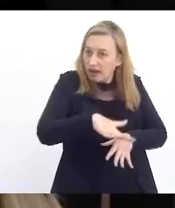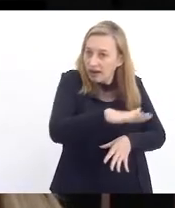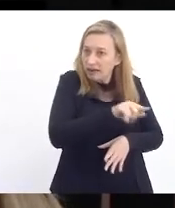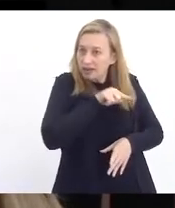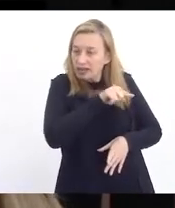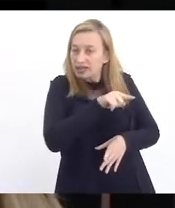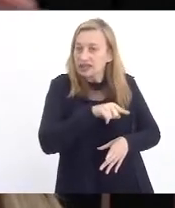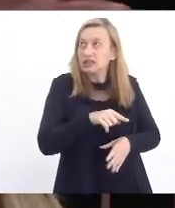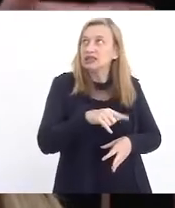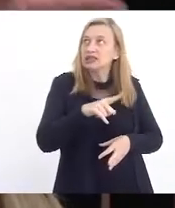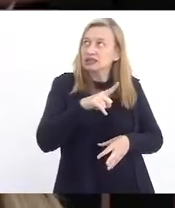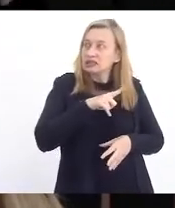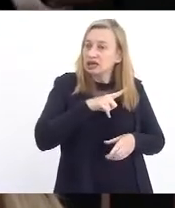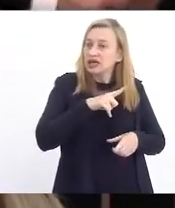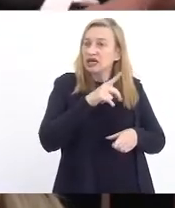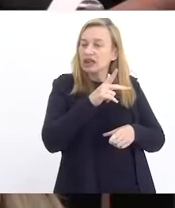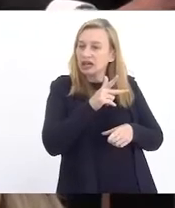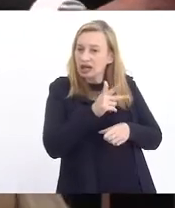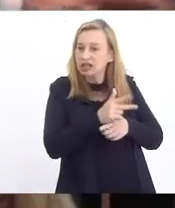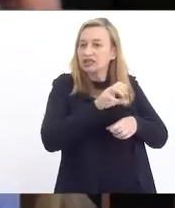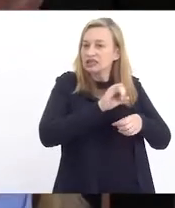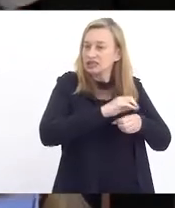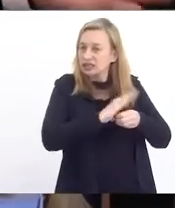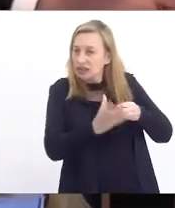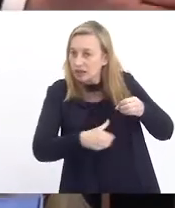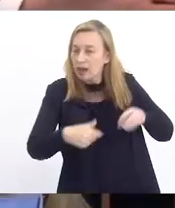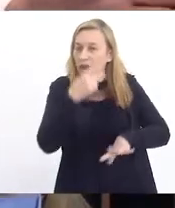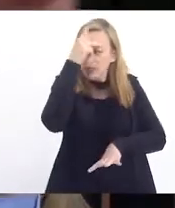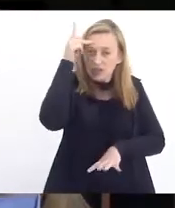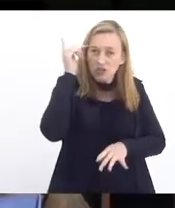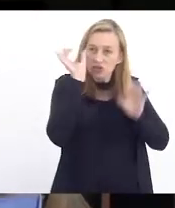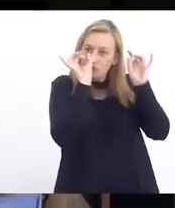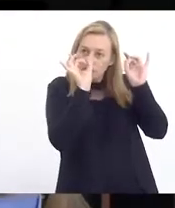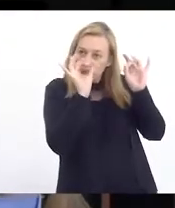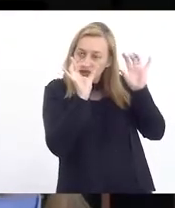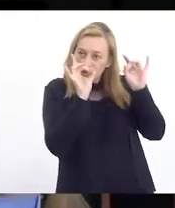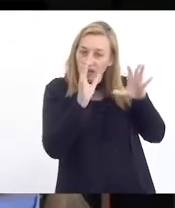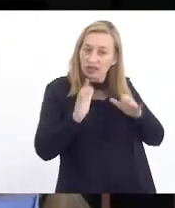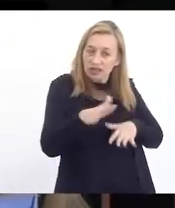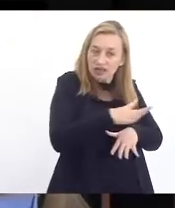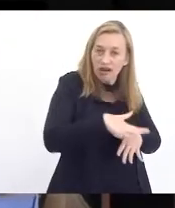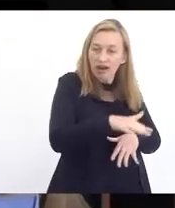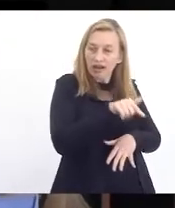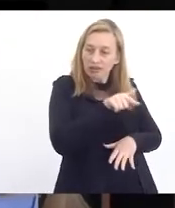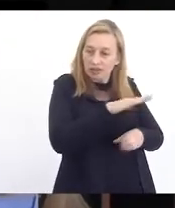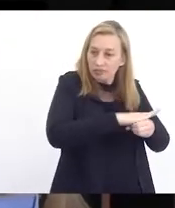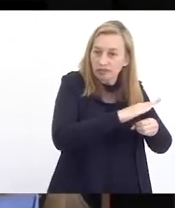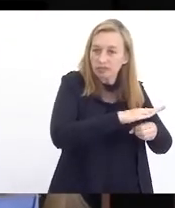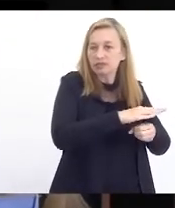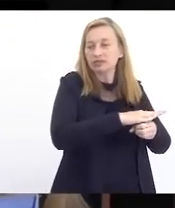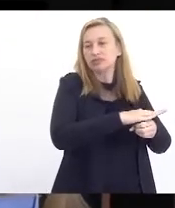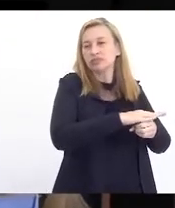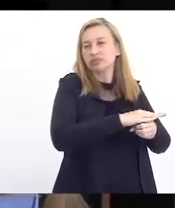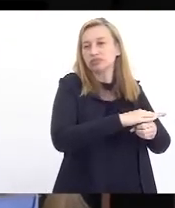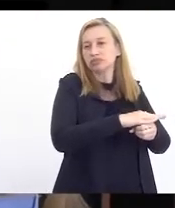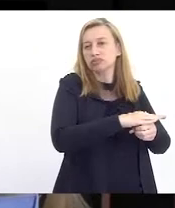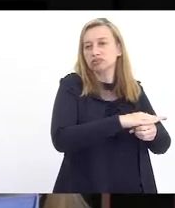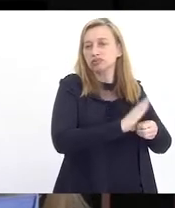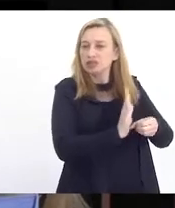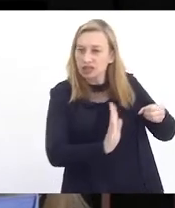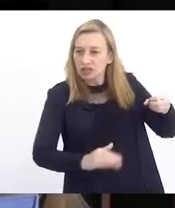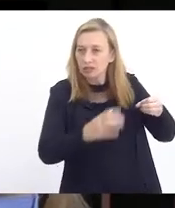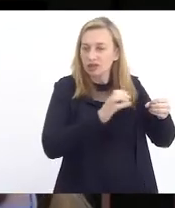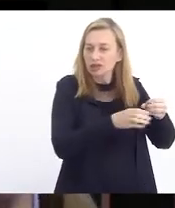Então, se a gente tem a câmara de saneamento, a gente tem as pessoas especializadas nessa área de saneamento básico, na Câmara de